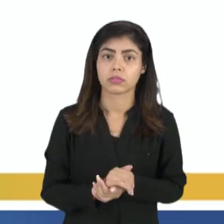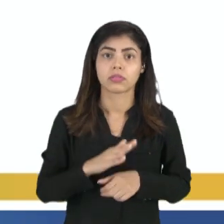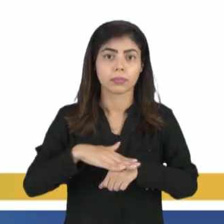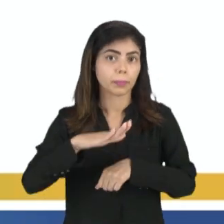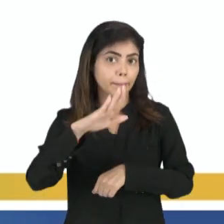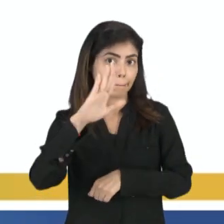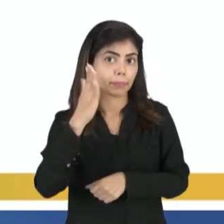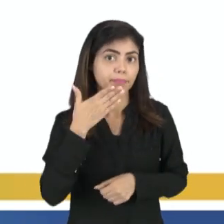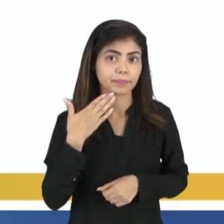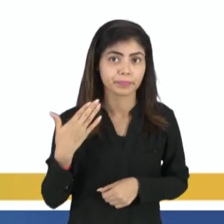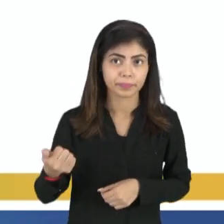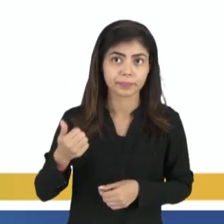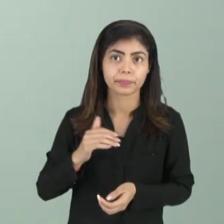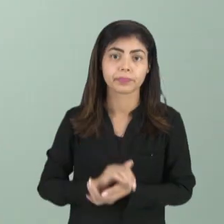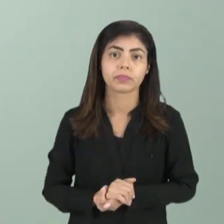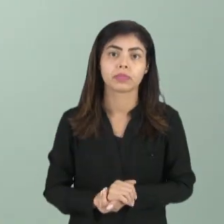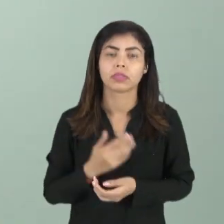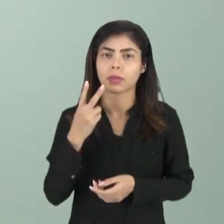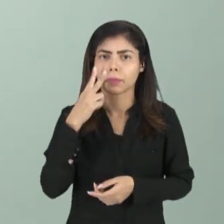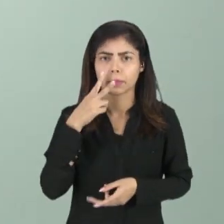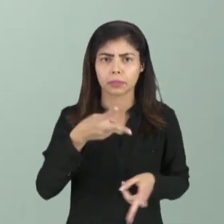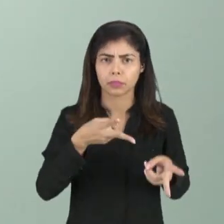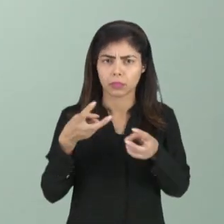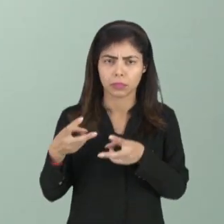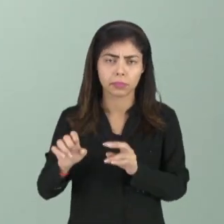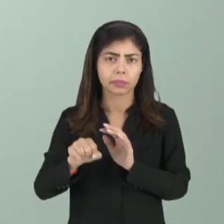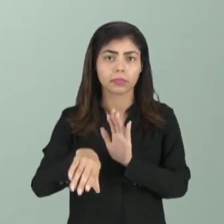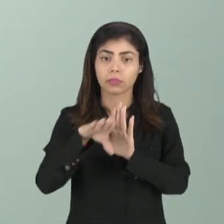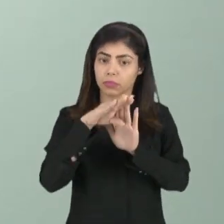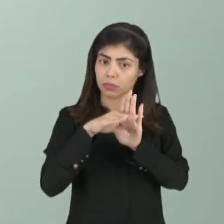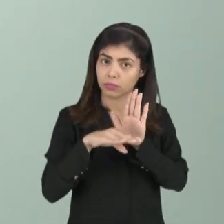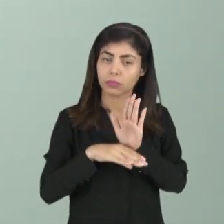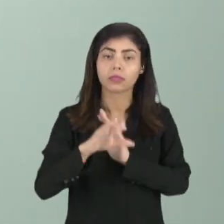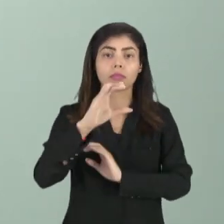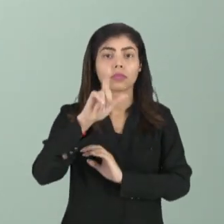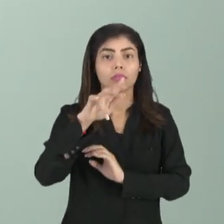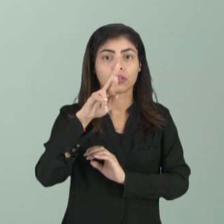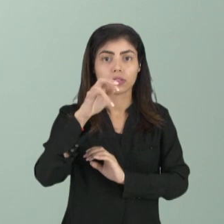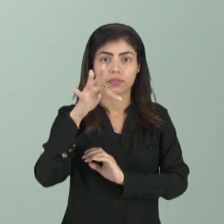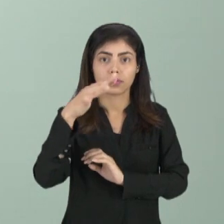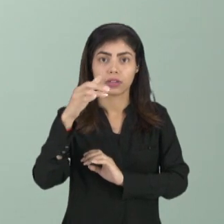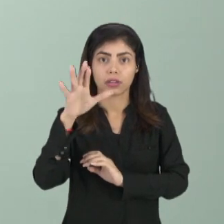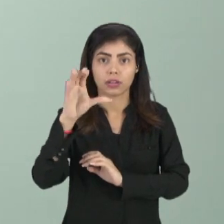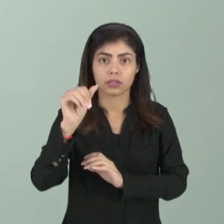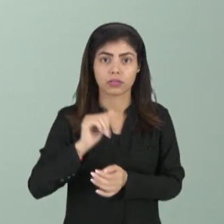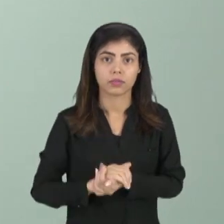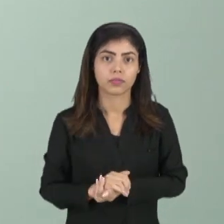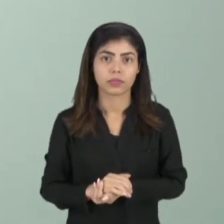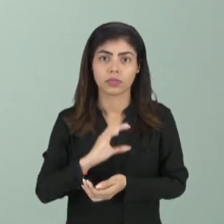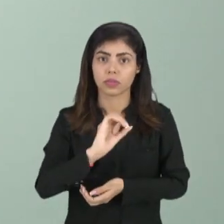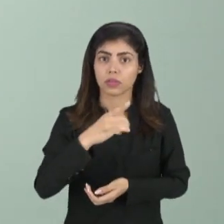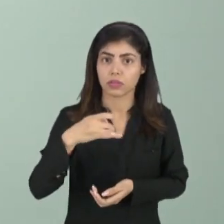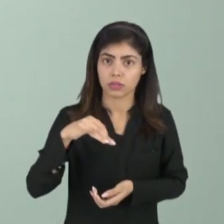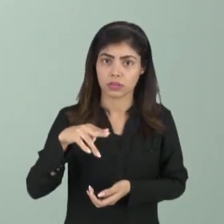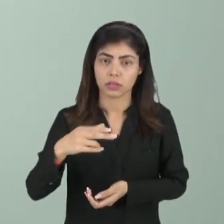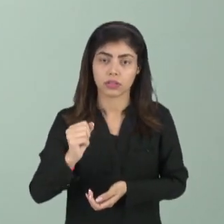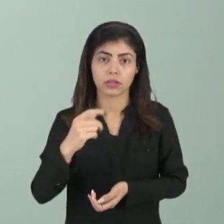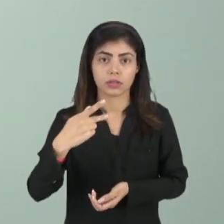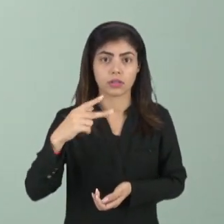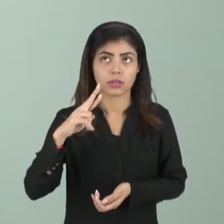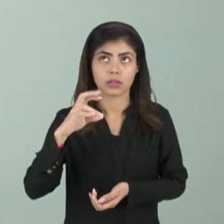mais intensa observamos também a classificação que elas são classificadas em oxítona